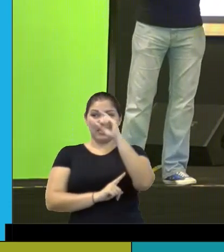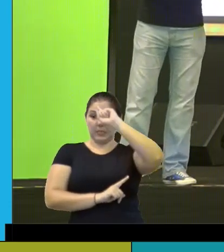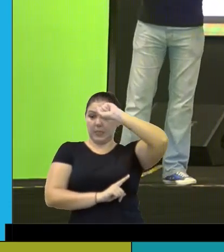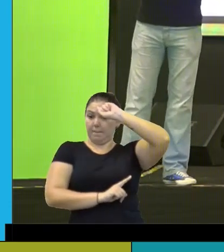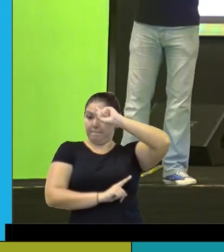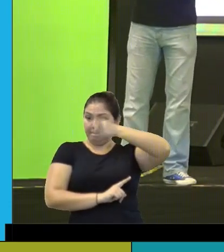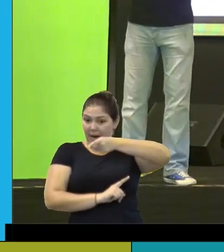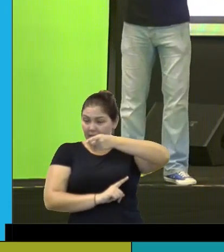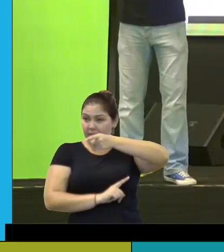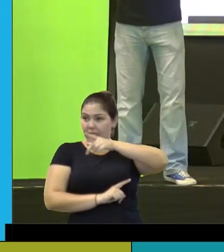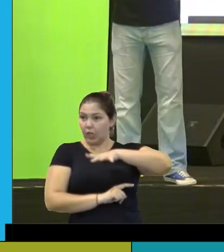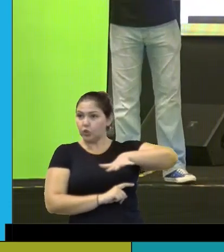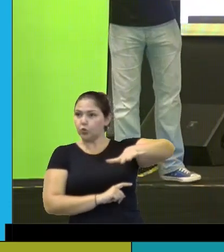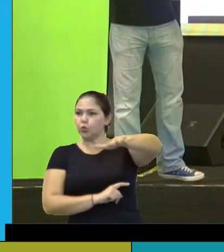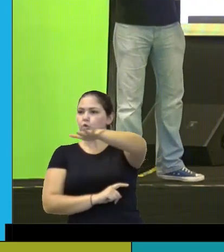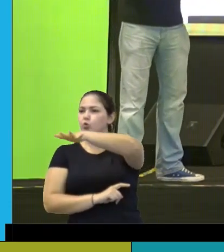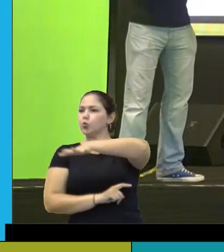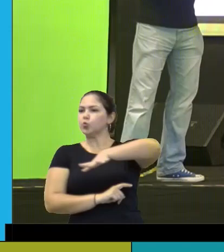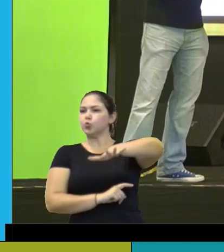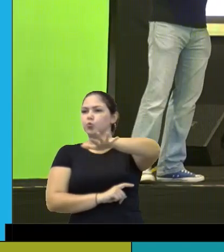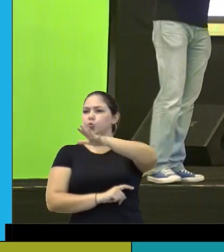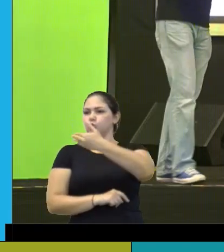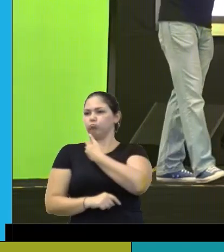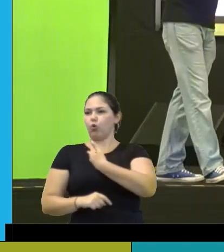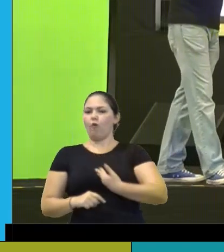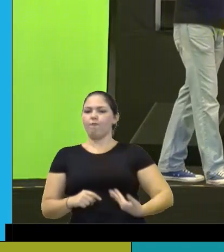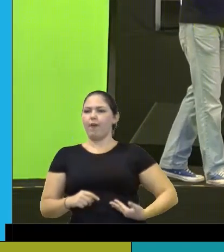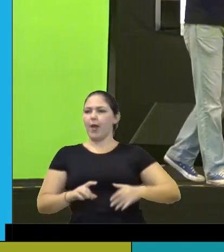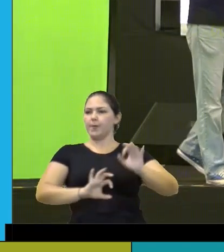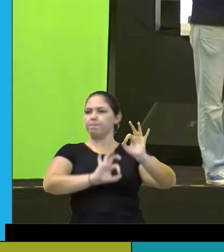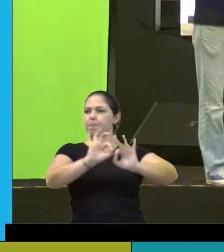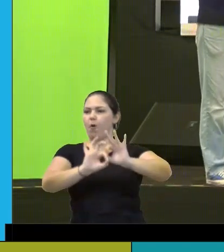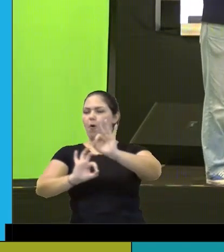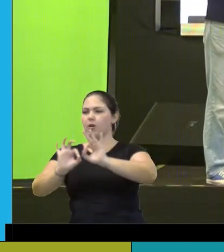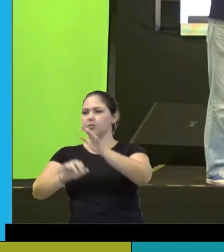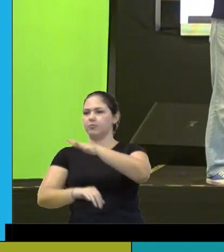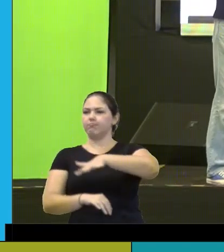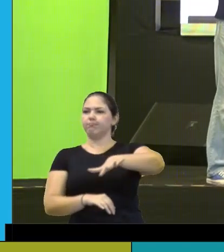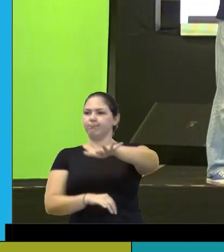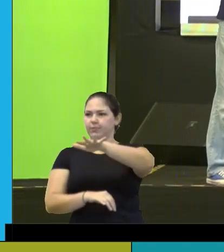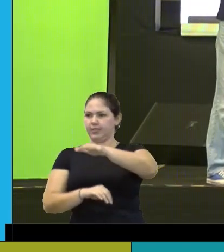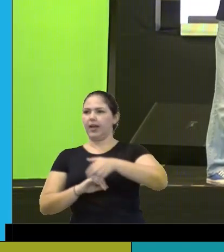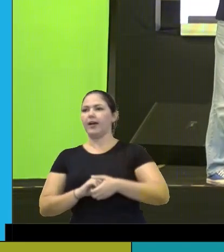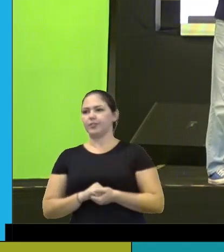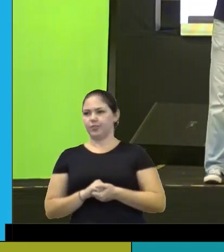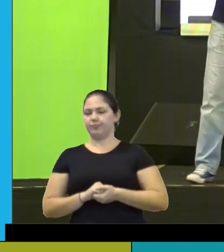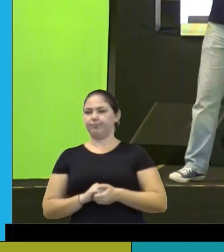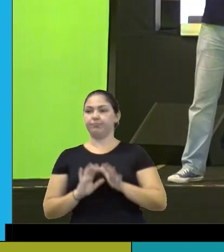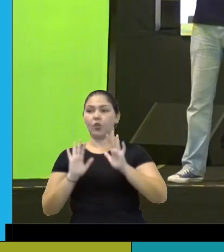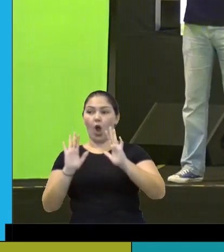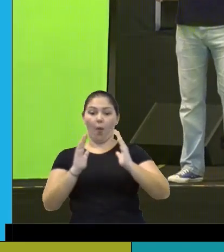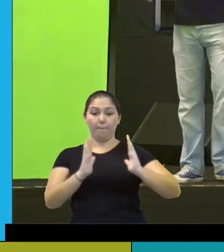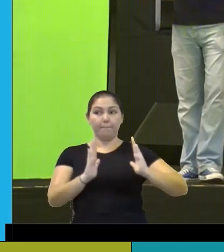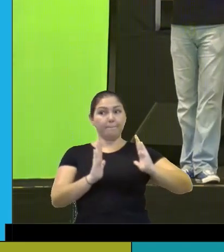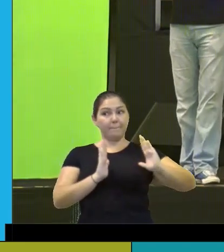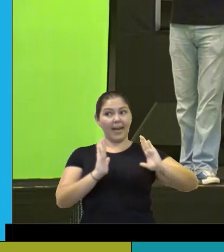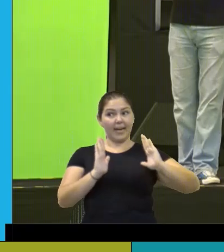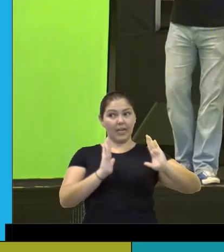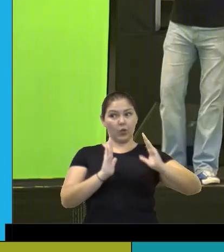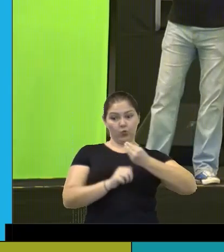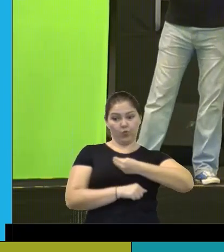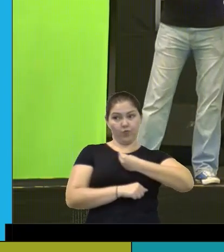curiosa. O Francis Bacon, que é um pensador que viveu a transição do século XVI para o século XVII,